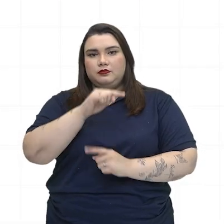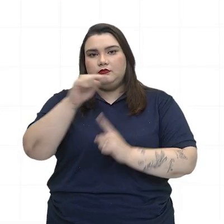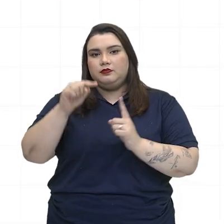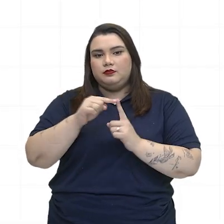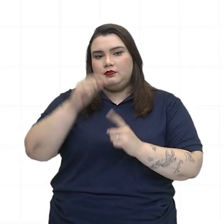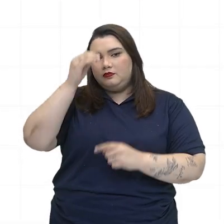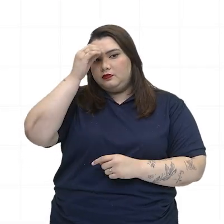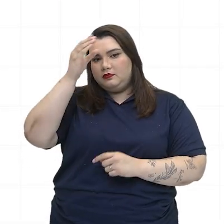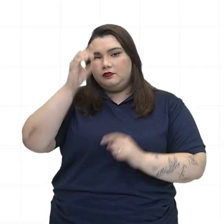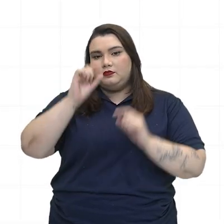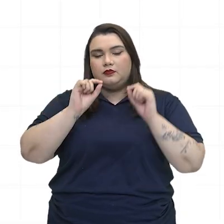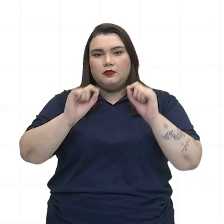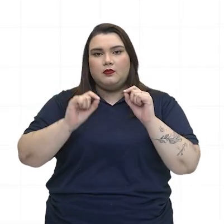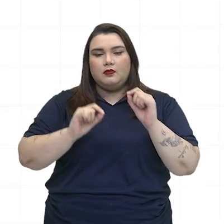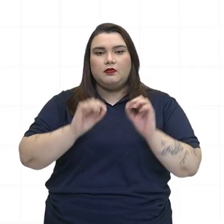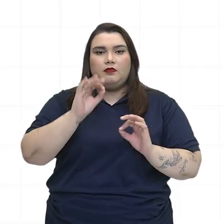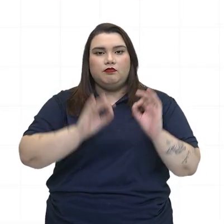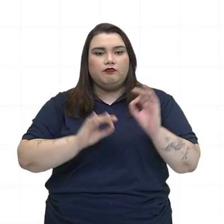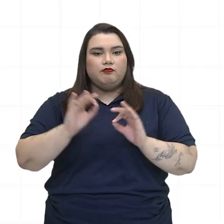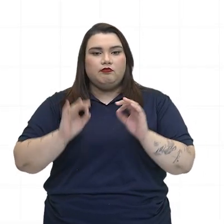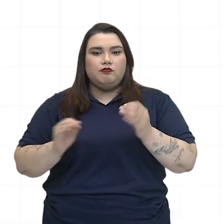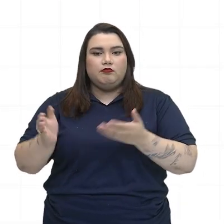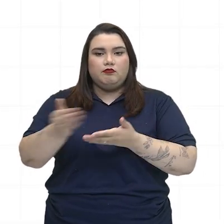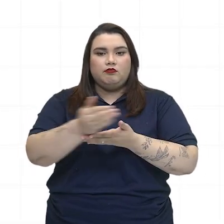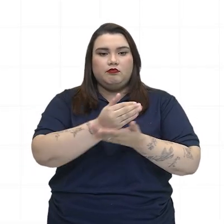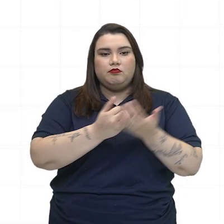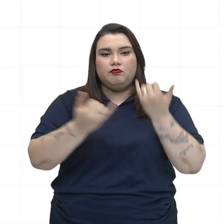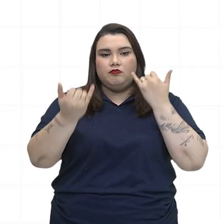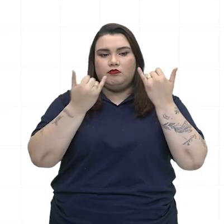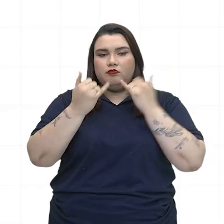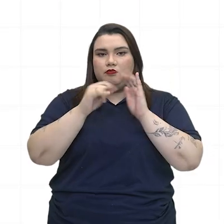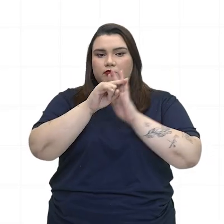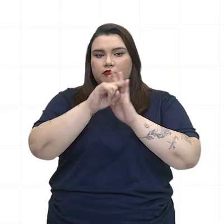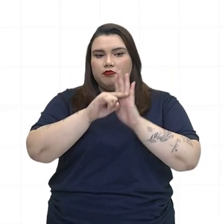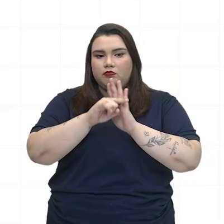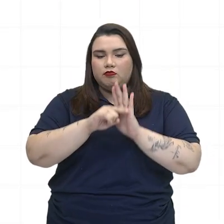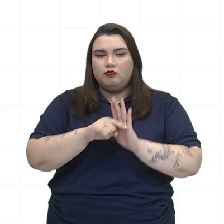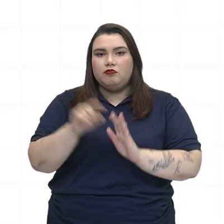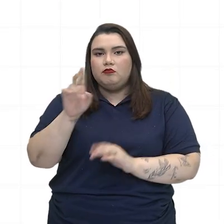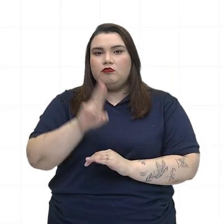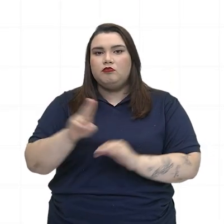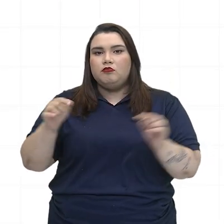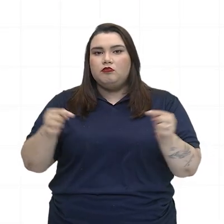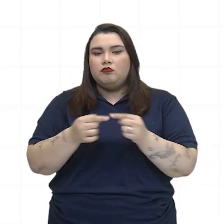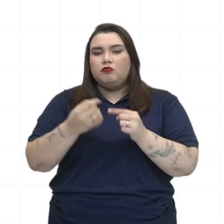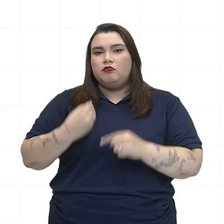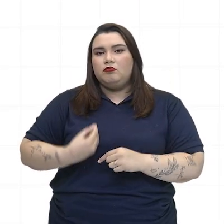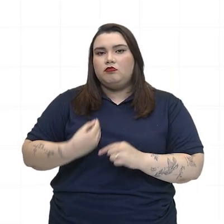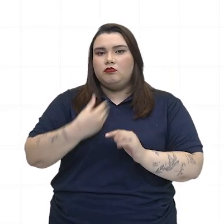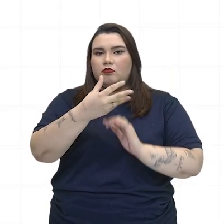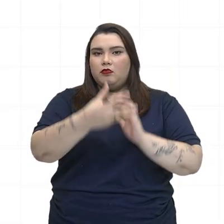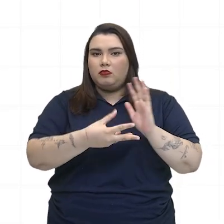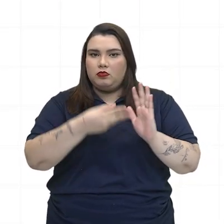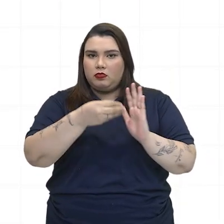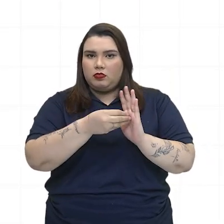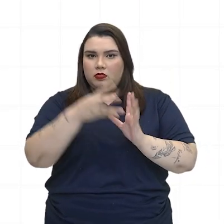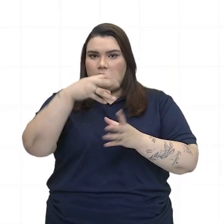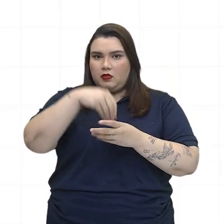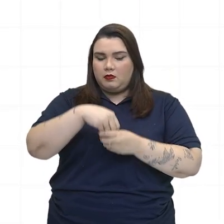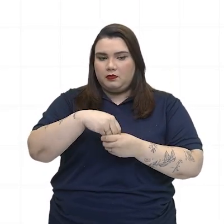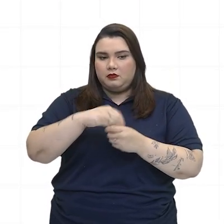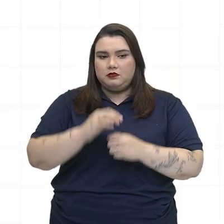como objeto de conhecimento, planejamento e coleta de dados numa pesquisa utilizando a realidade